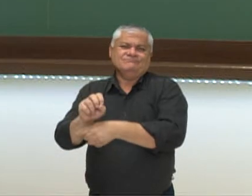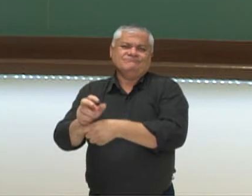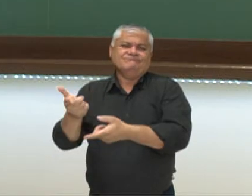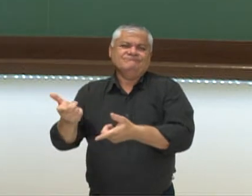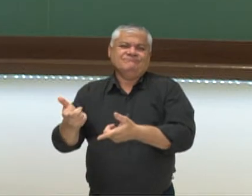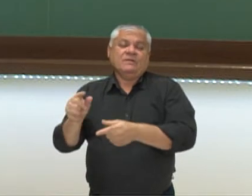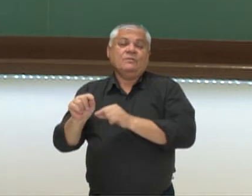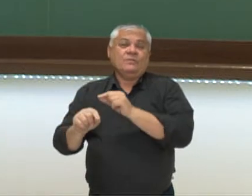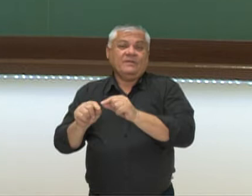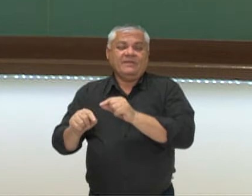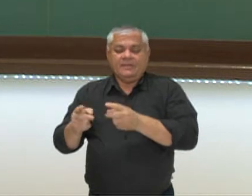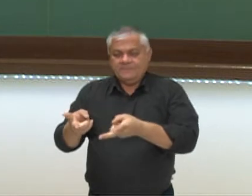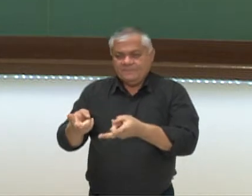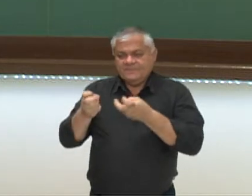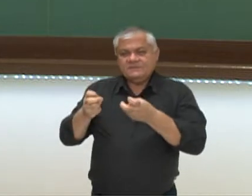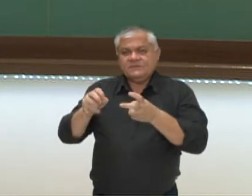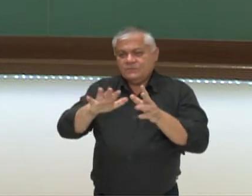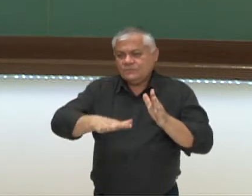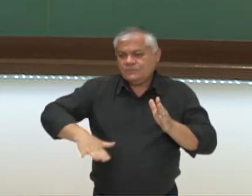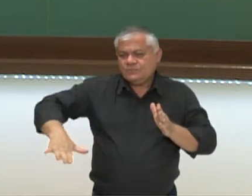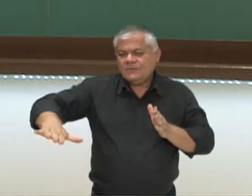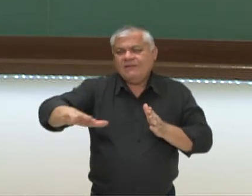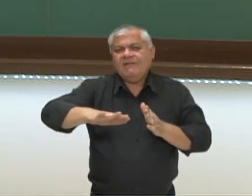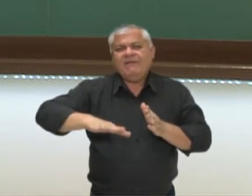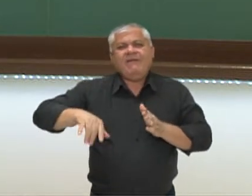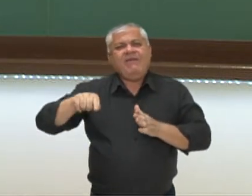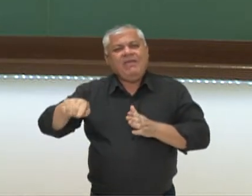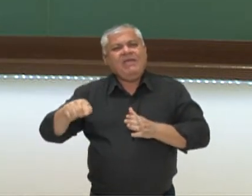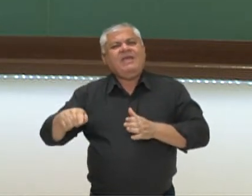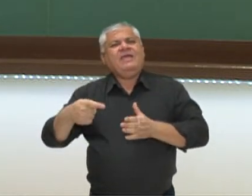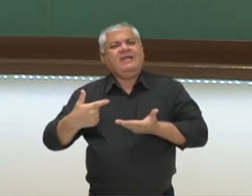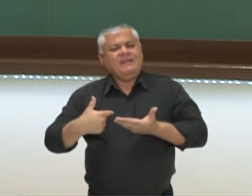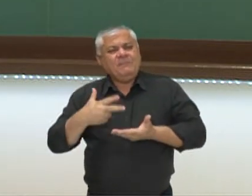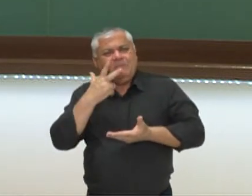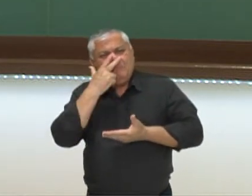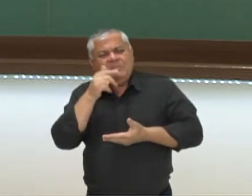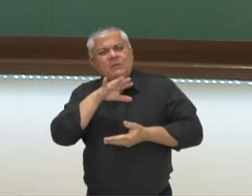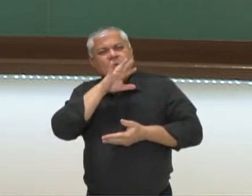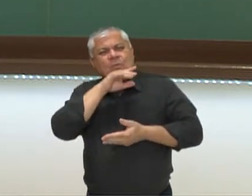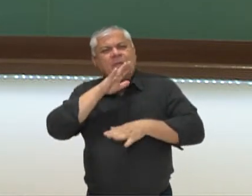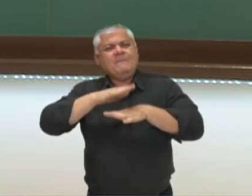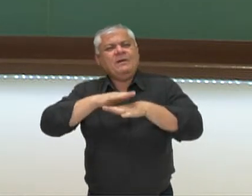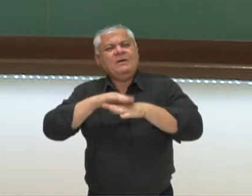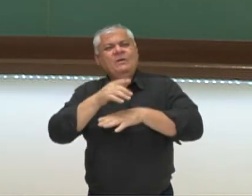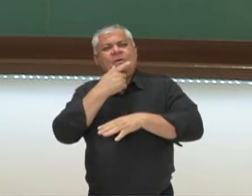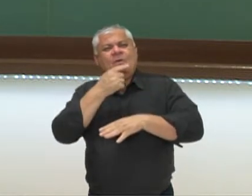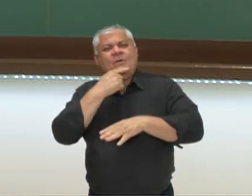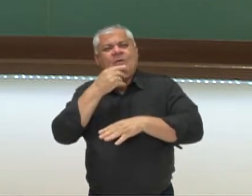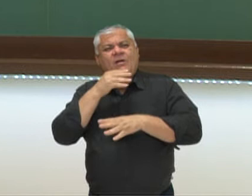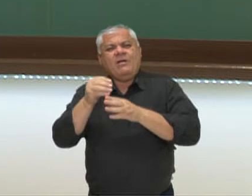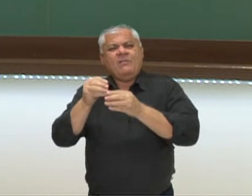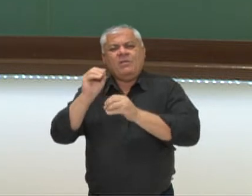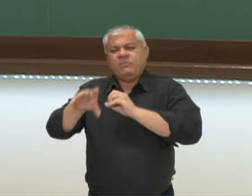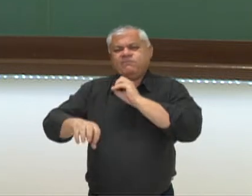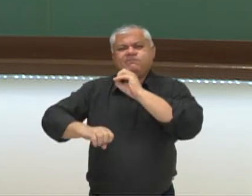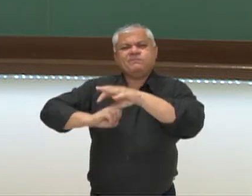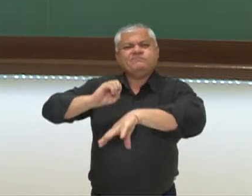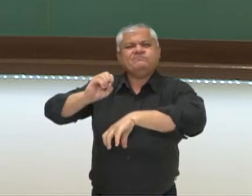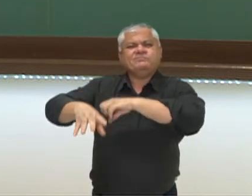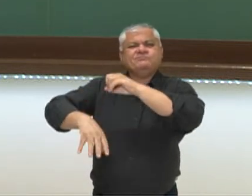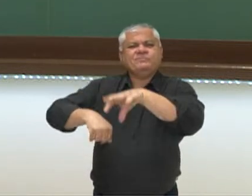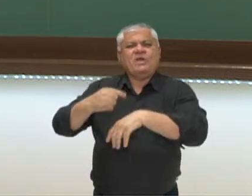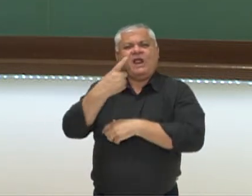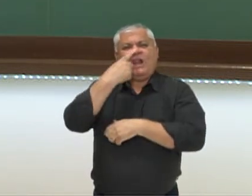a gente vai perceber que esta bacia hidrográfica ela é uma bacia que vem sofrendo muito com a ação humana, com a emissão de resíduos, de rejeitos,